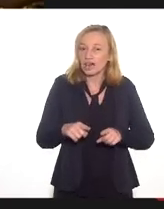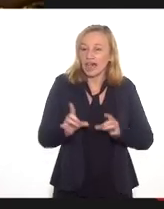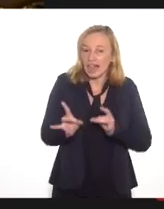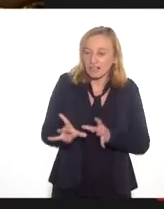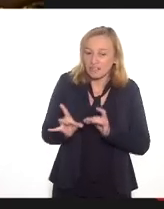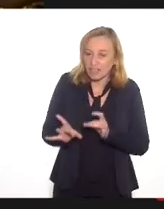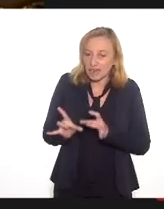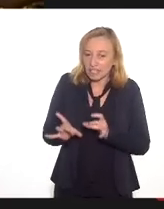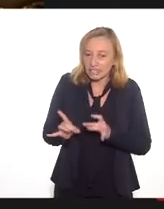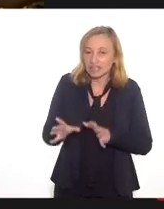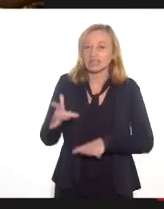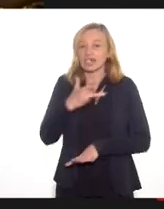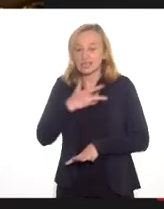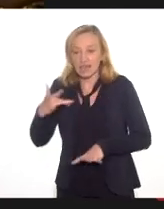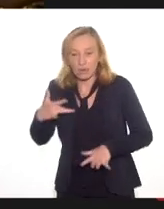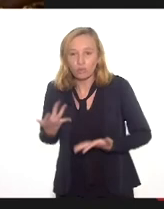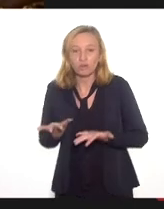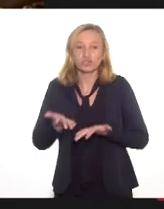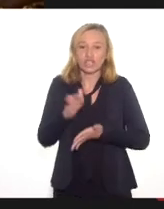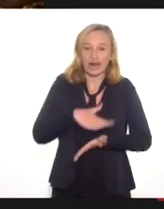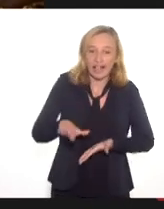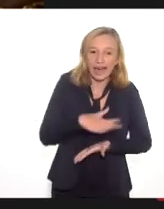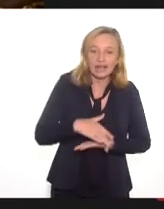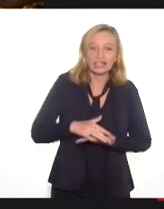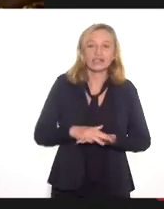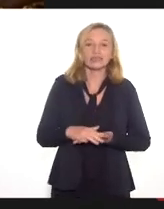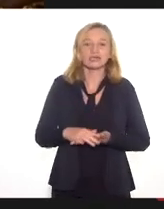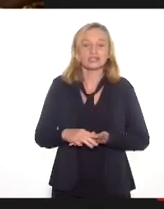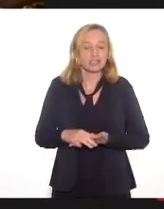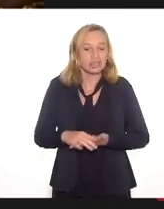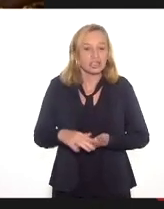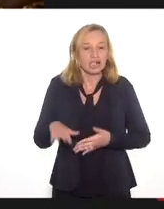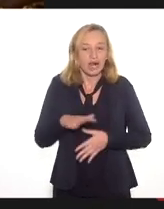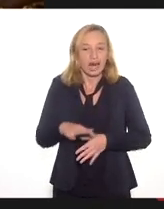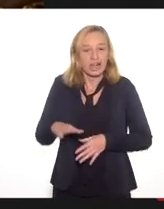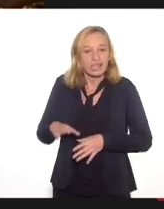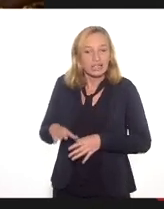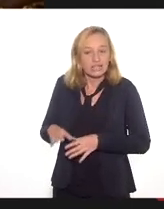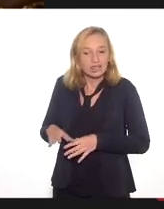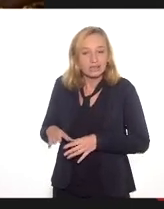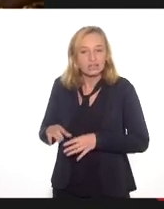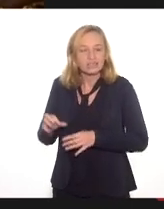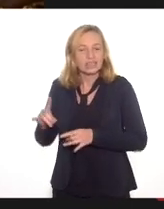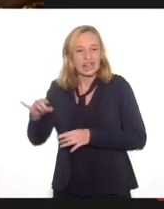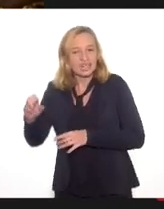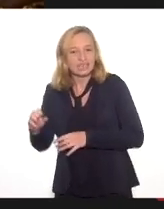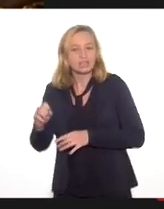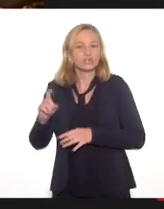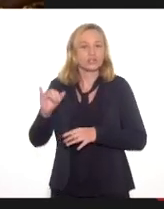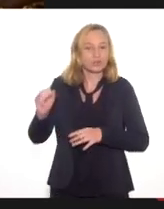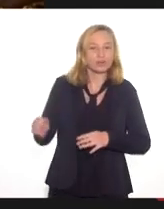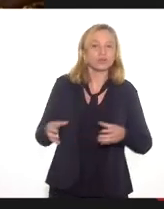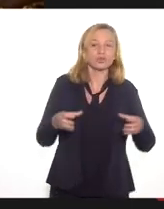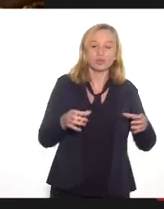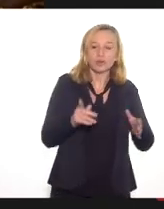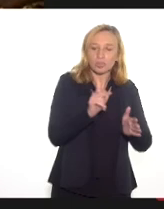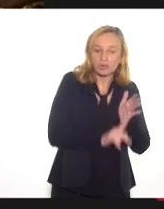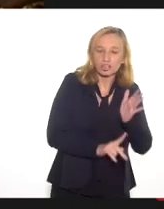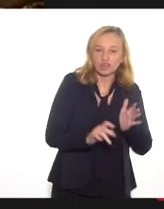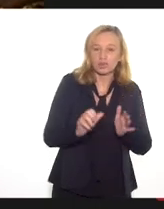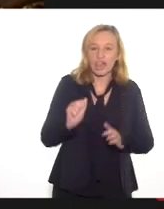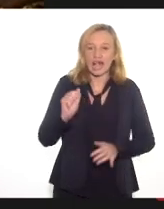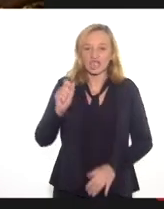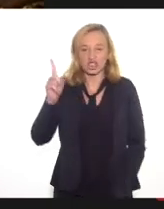da Saúde Arena Cultural Idalina Souza Projeto Semeando Axé